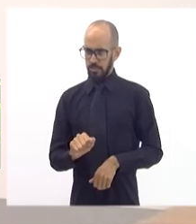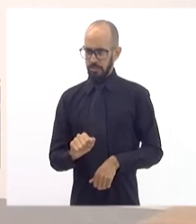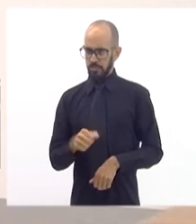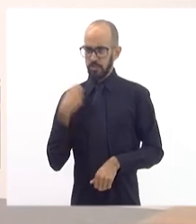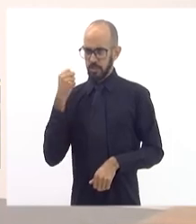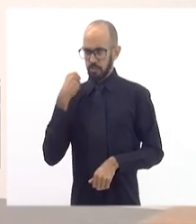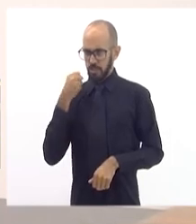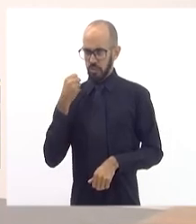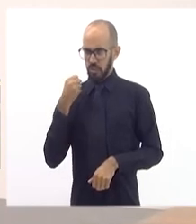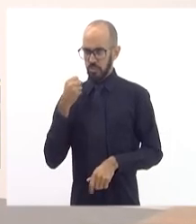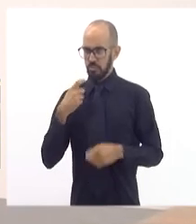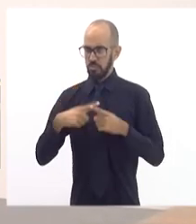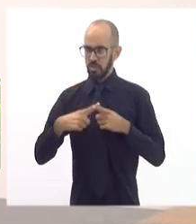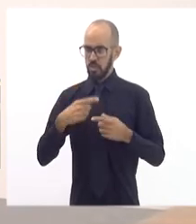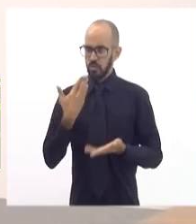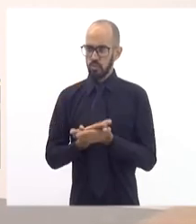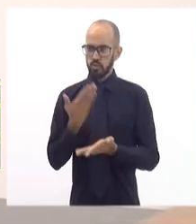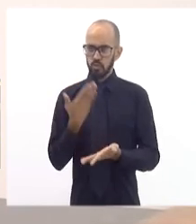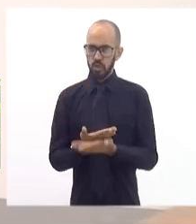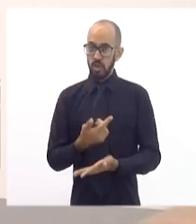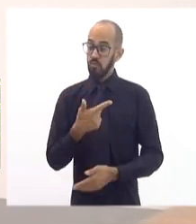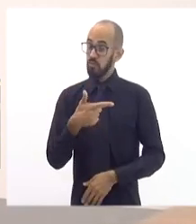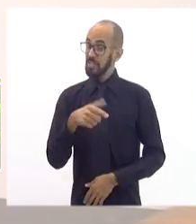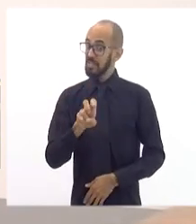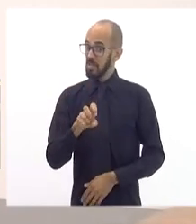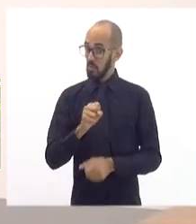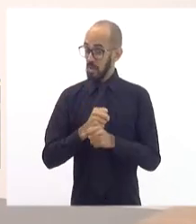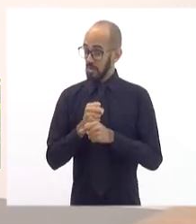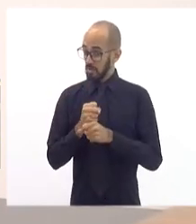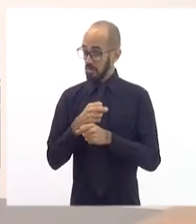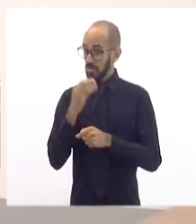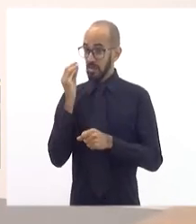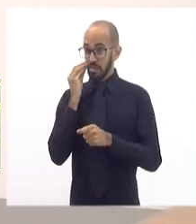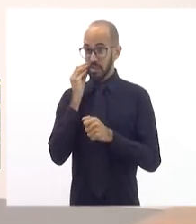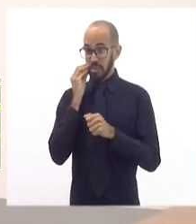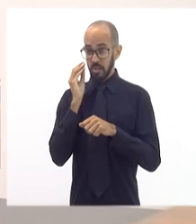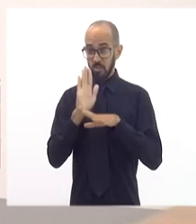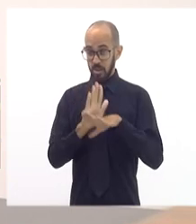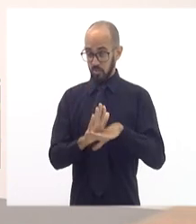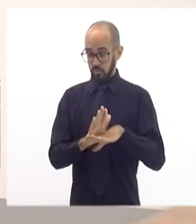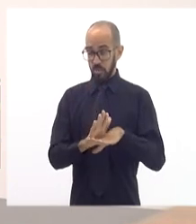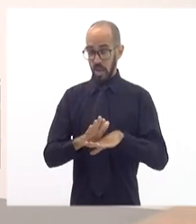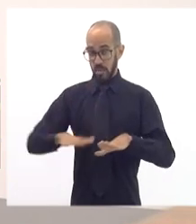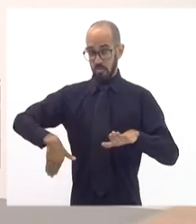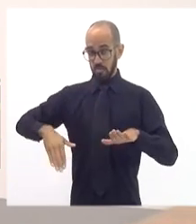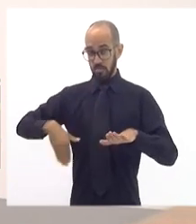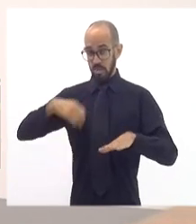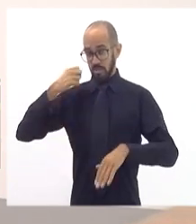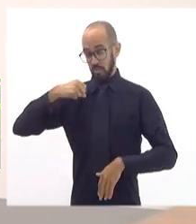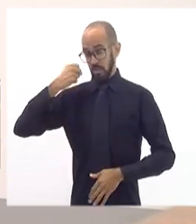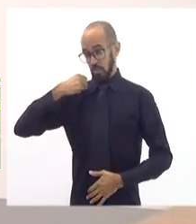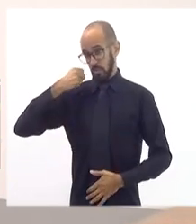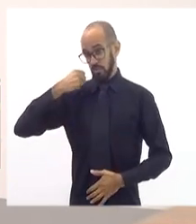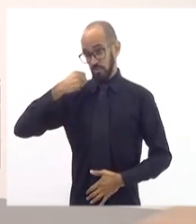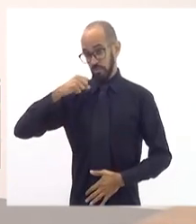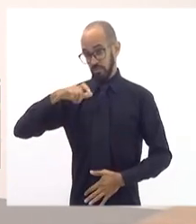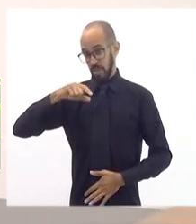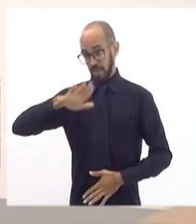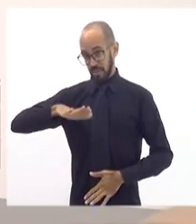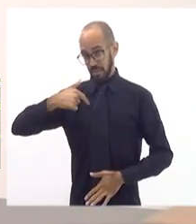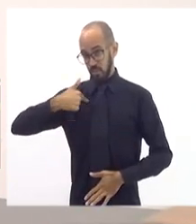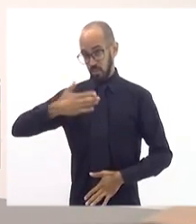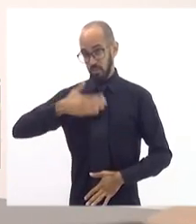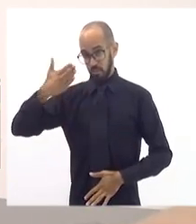estou há 25 anos lá estudando e tentando fazer alguma coisa pela Bahia Esse é o que me